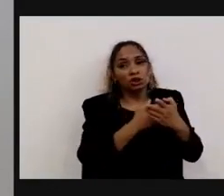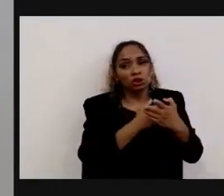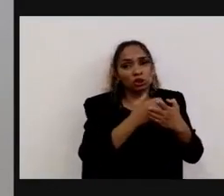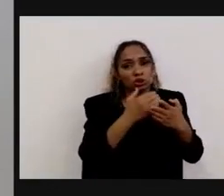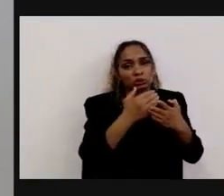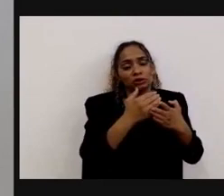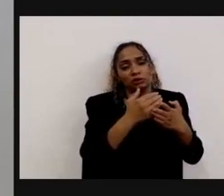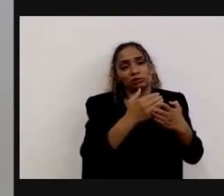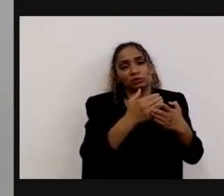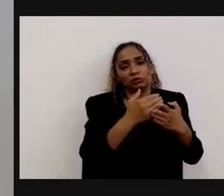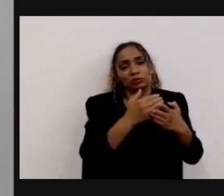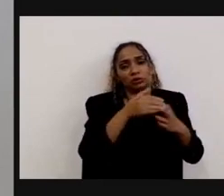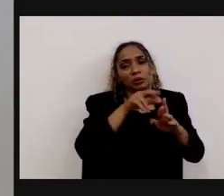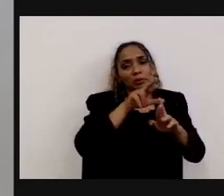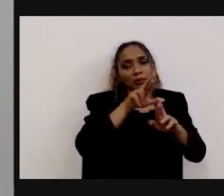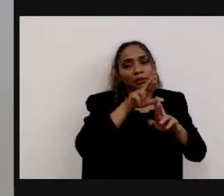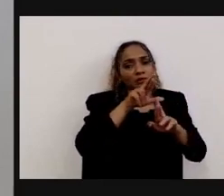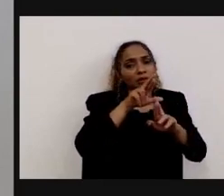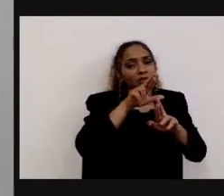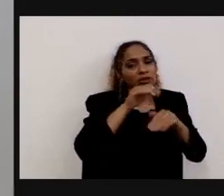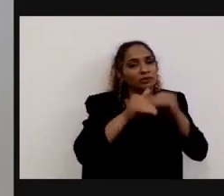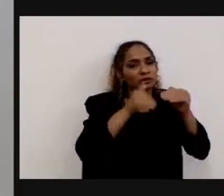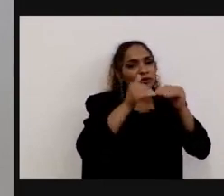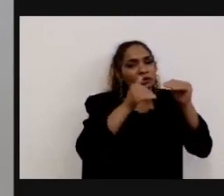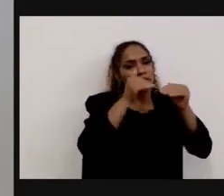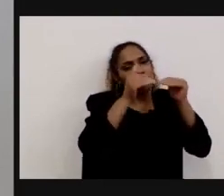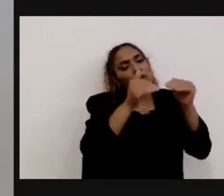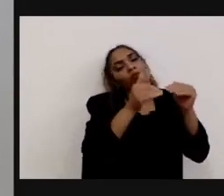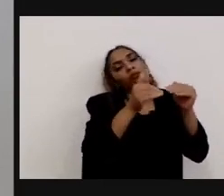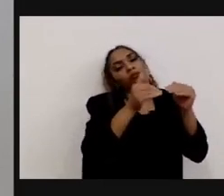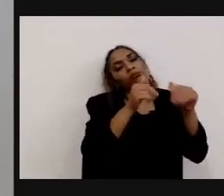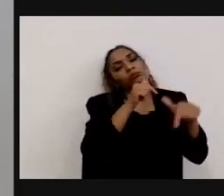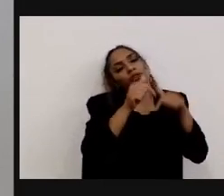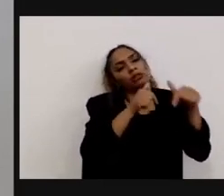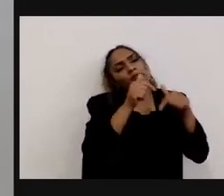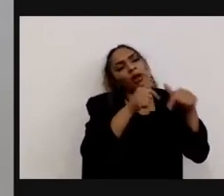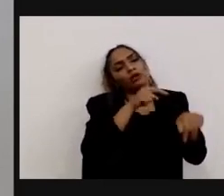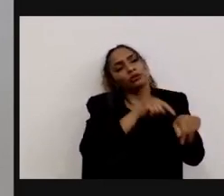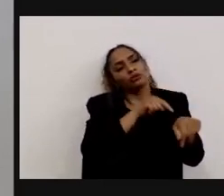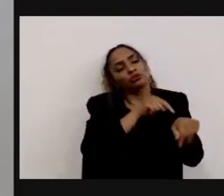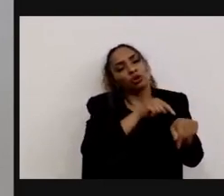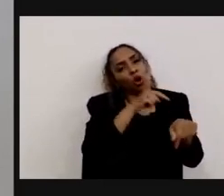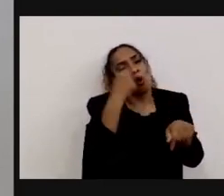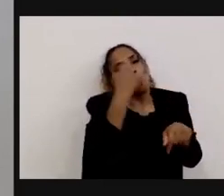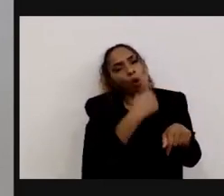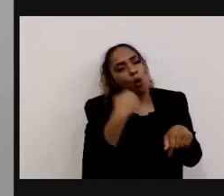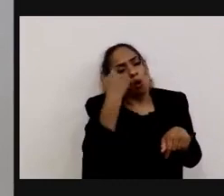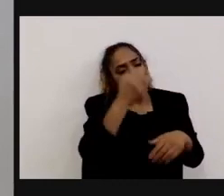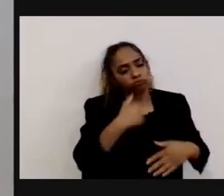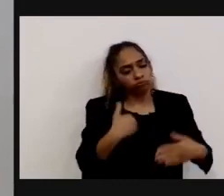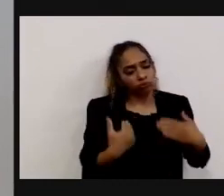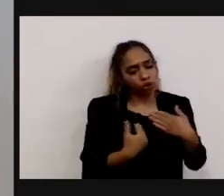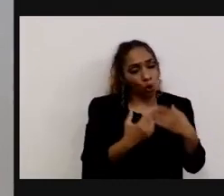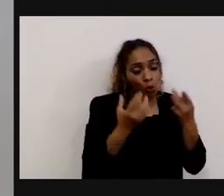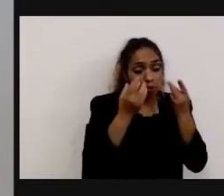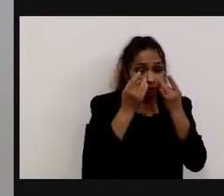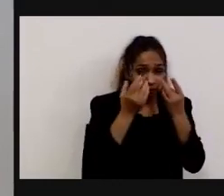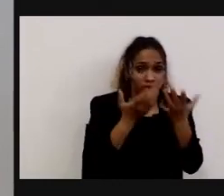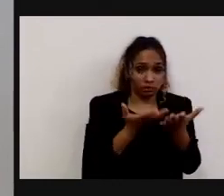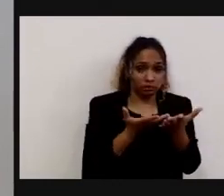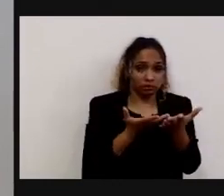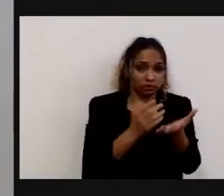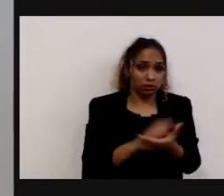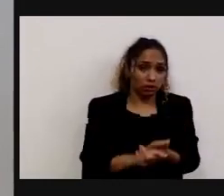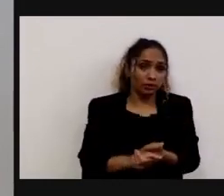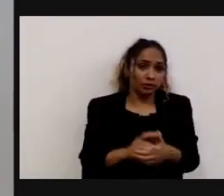né de uma perspectiva de trabalho de Horas de corpo físico presente por